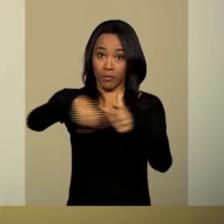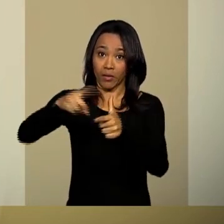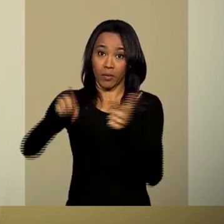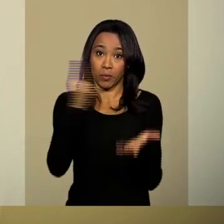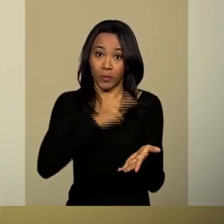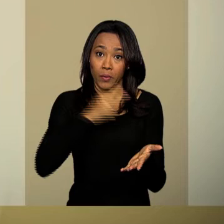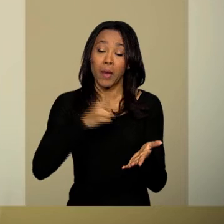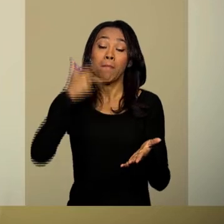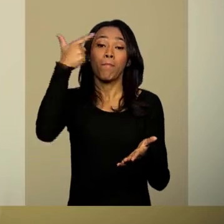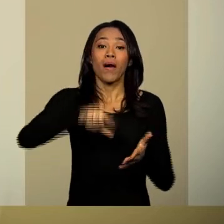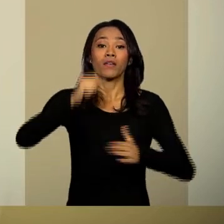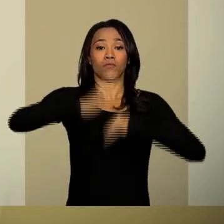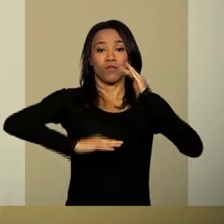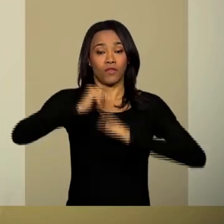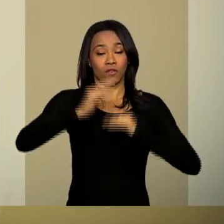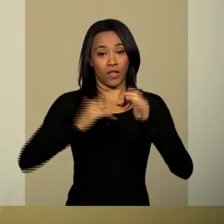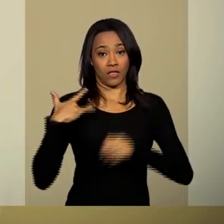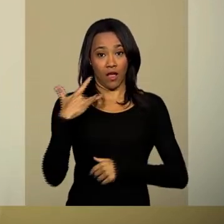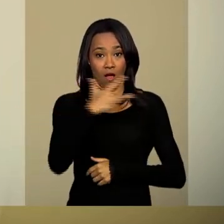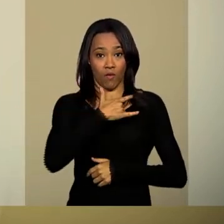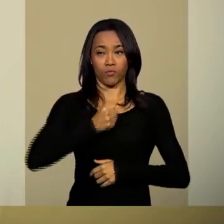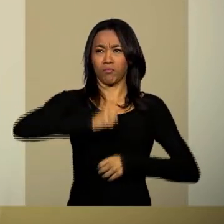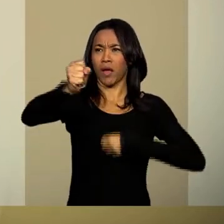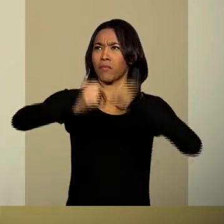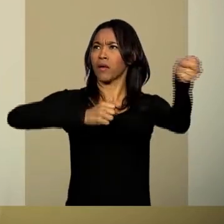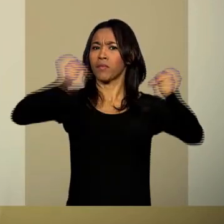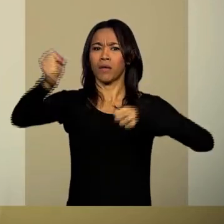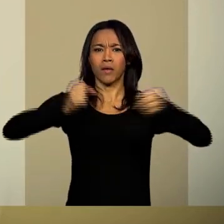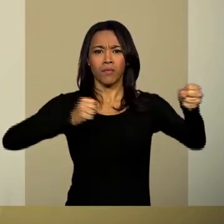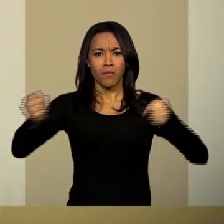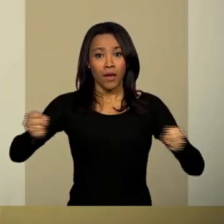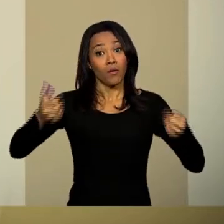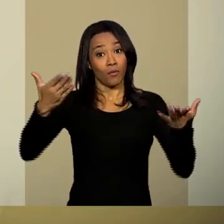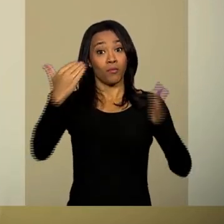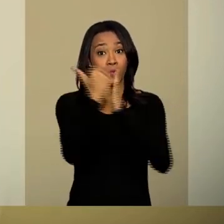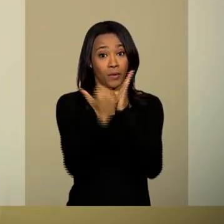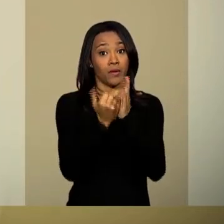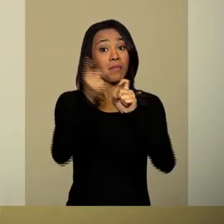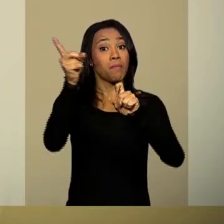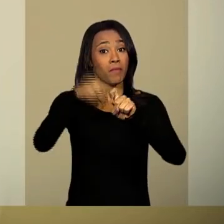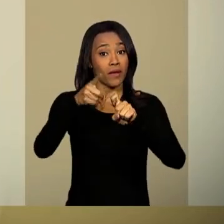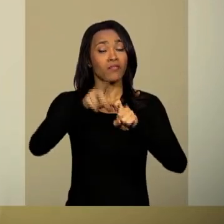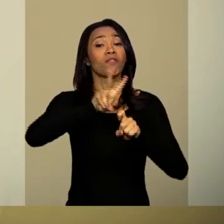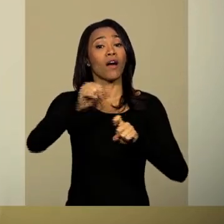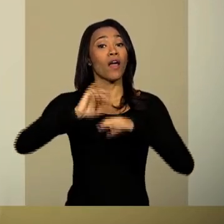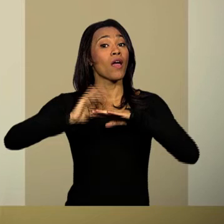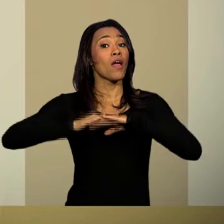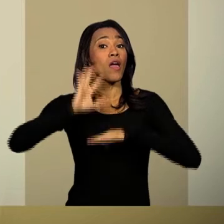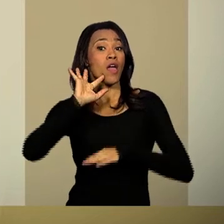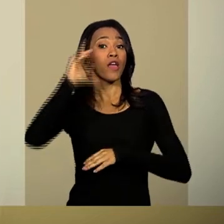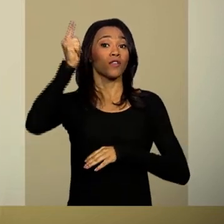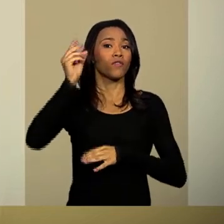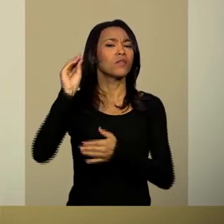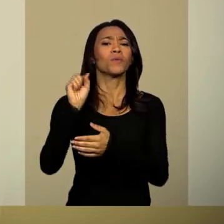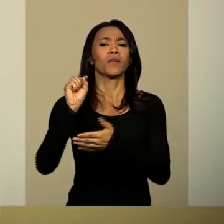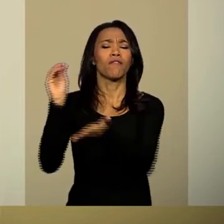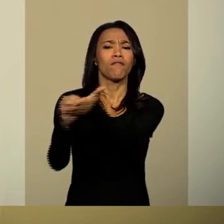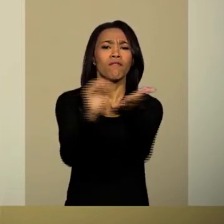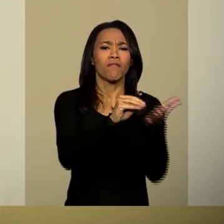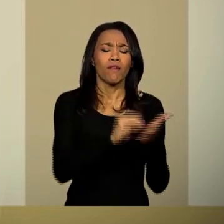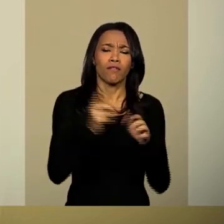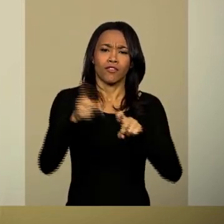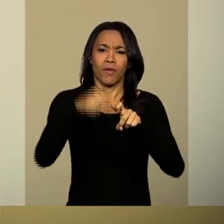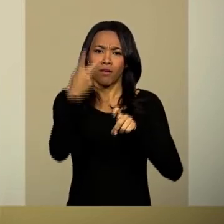mais profissionais de saúde para atender nos municípios o mais médicos vai resolver o problema da falta de médicos no